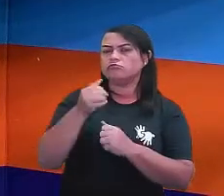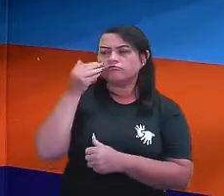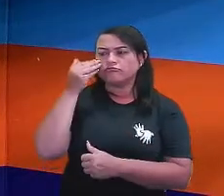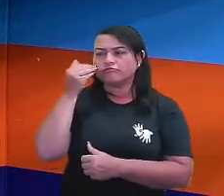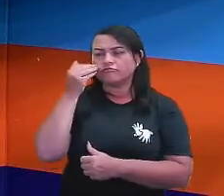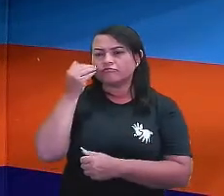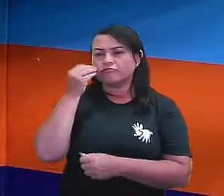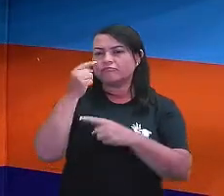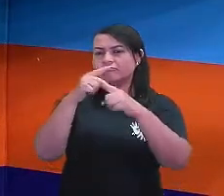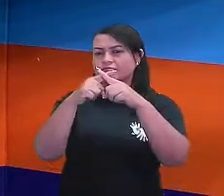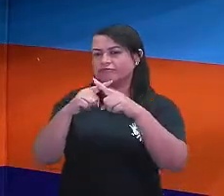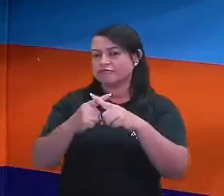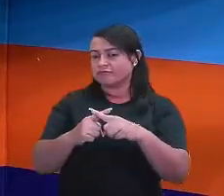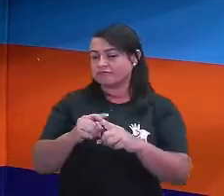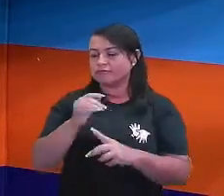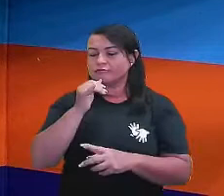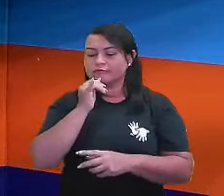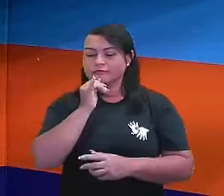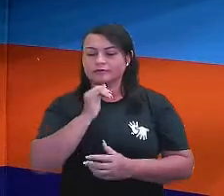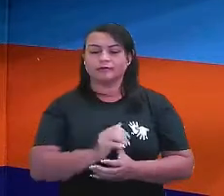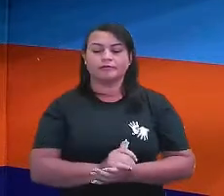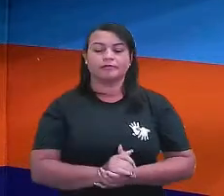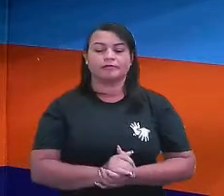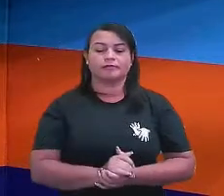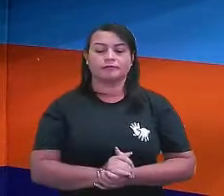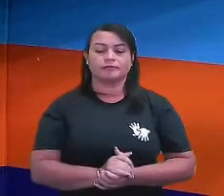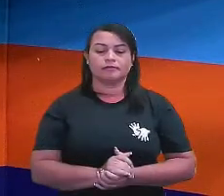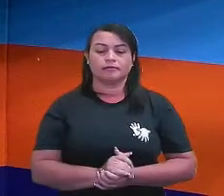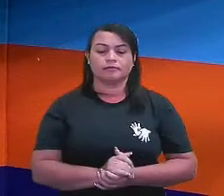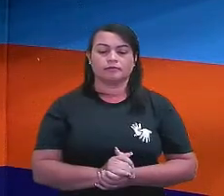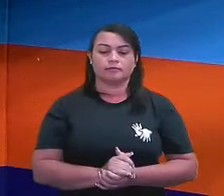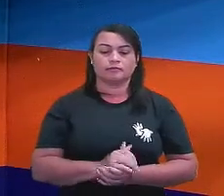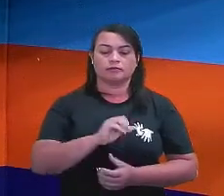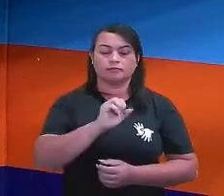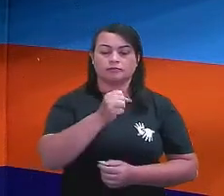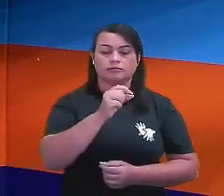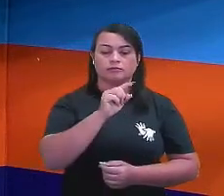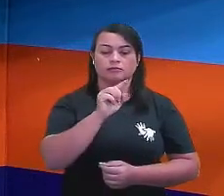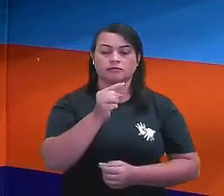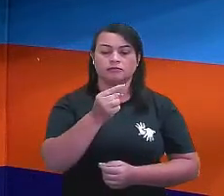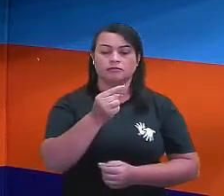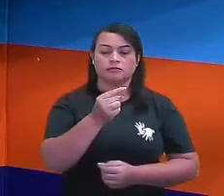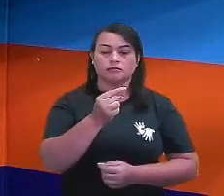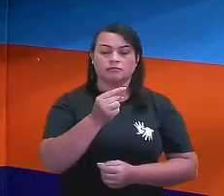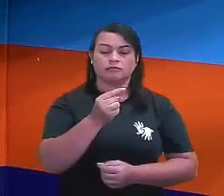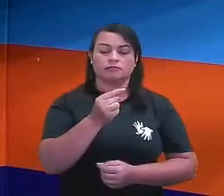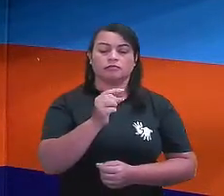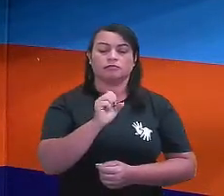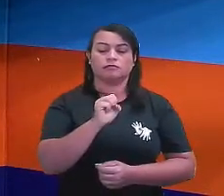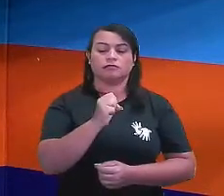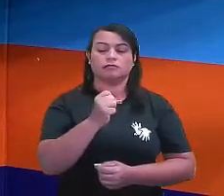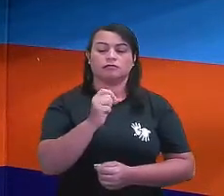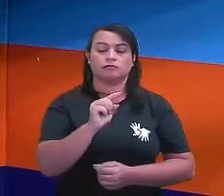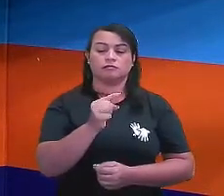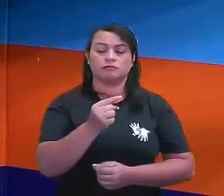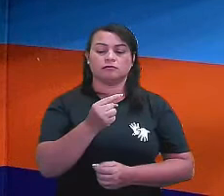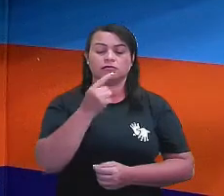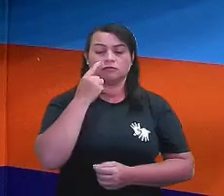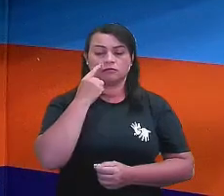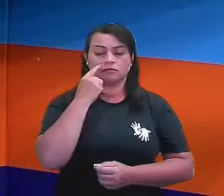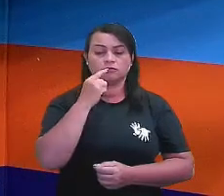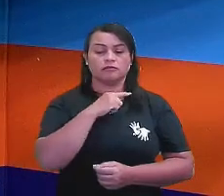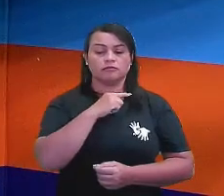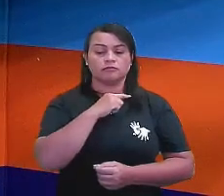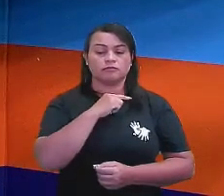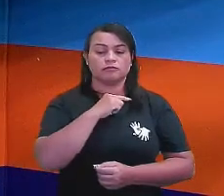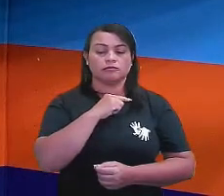3 e ver, por exemplo, passo um tracinho, tá, gente, aqui, ó, no 8. E agora eu vou ver se tem